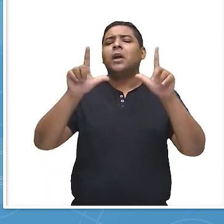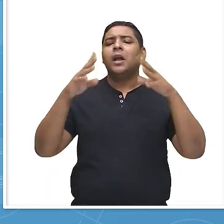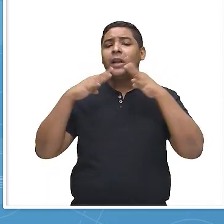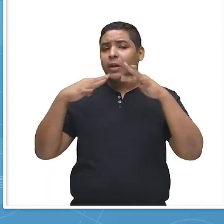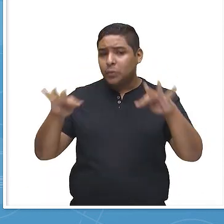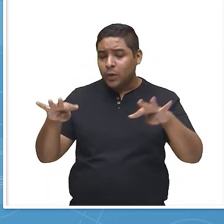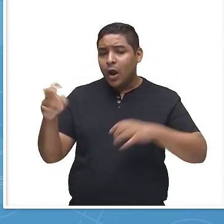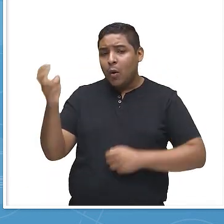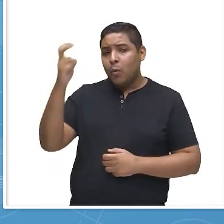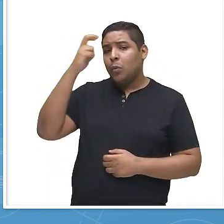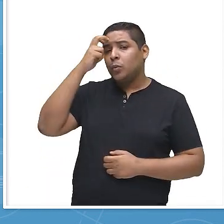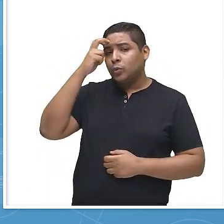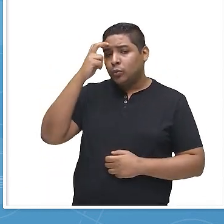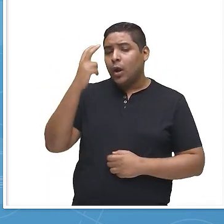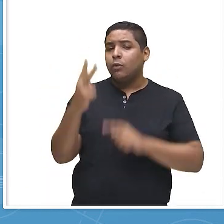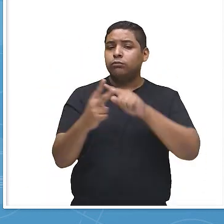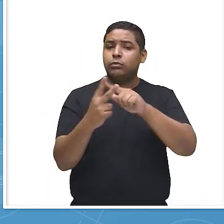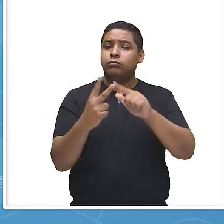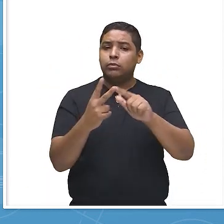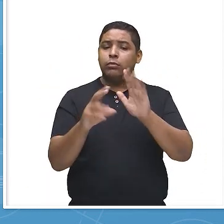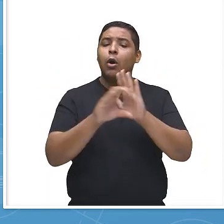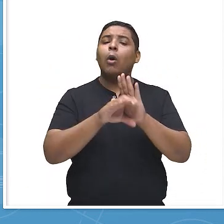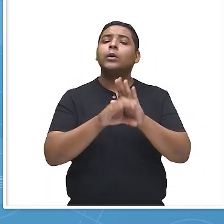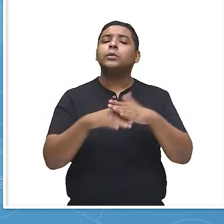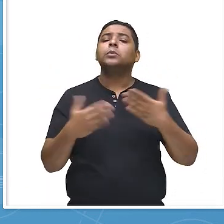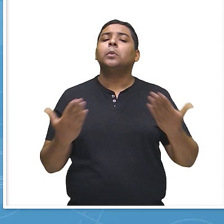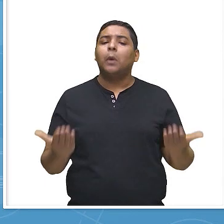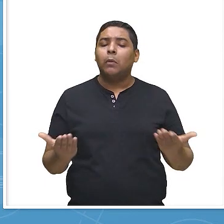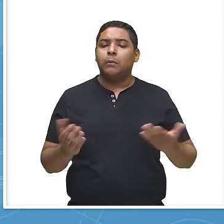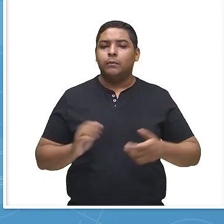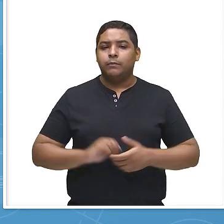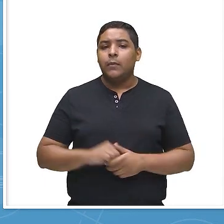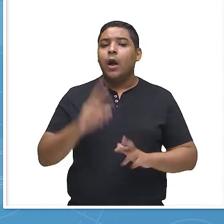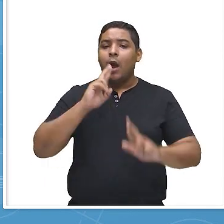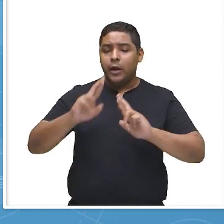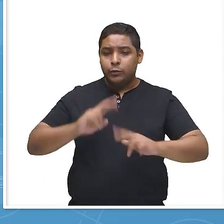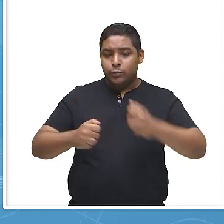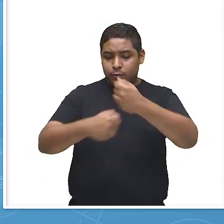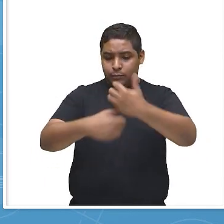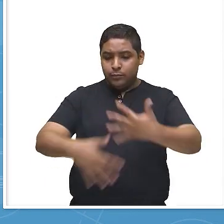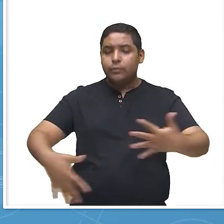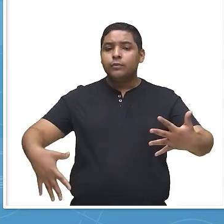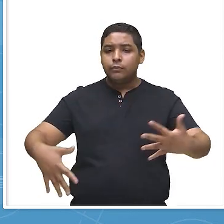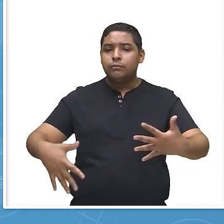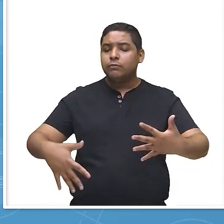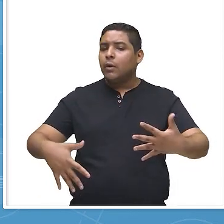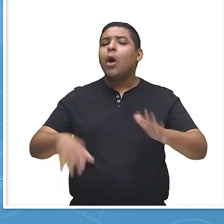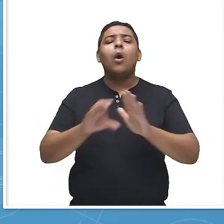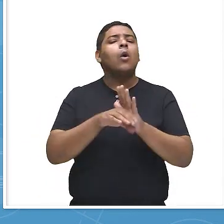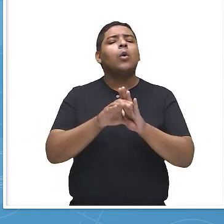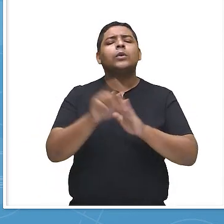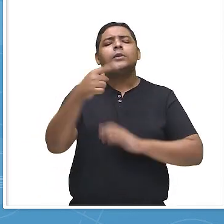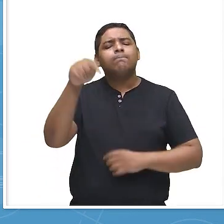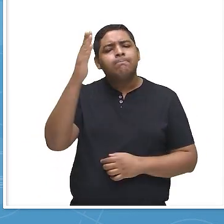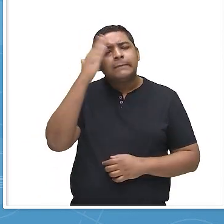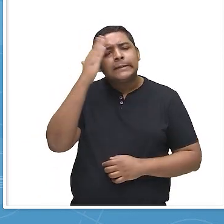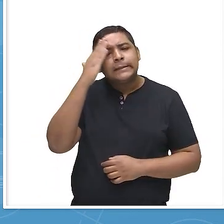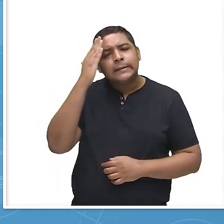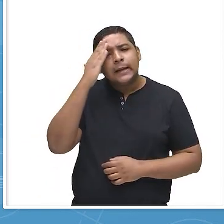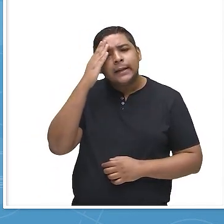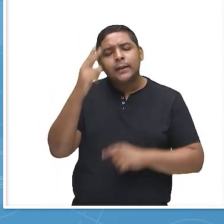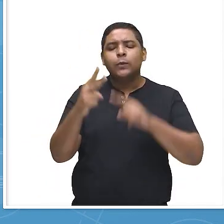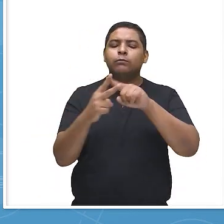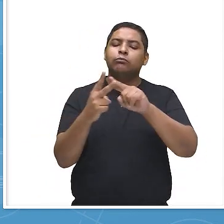natural e paisagem cultural, tá bom? Então, responde no chat qual o conceito que você entendeu da aula de